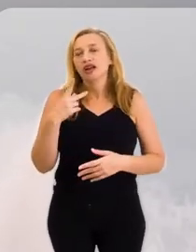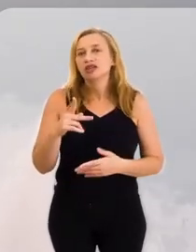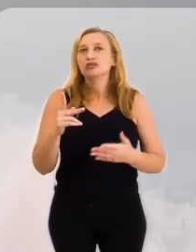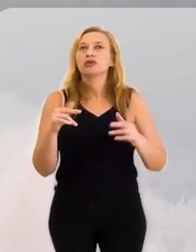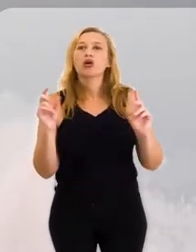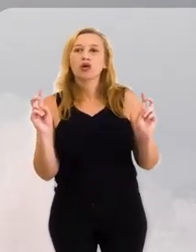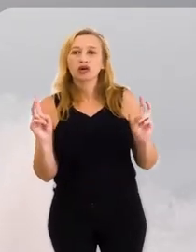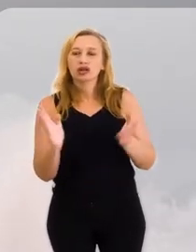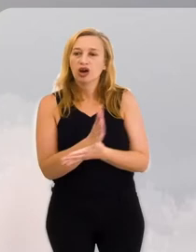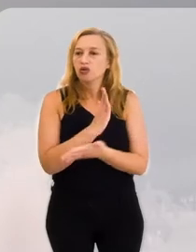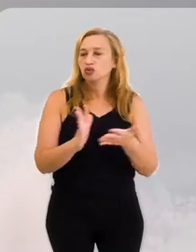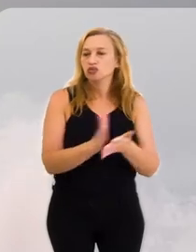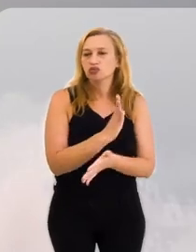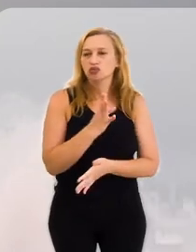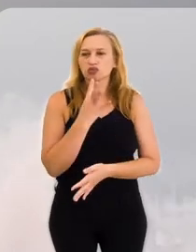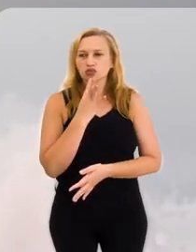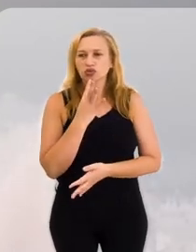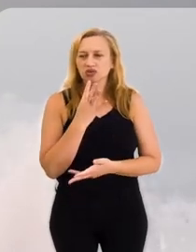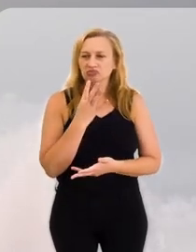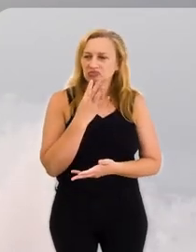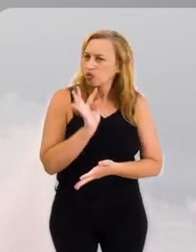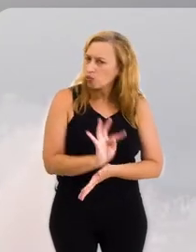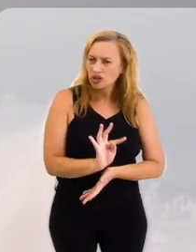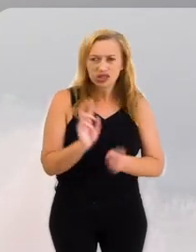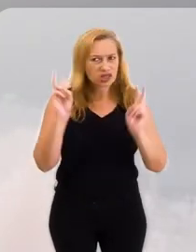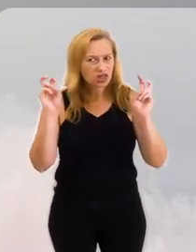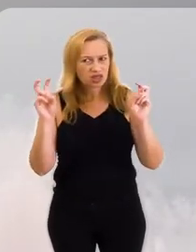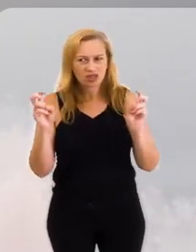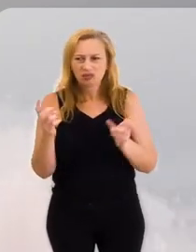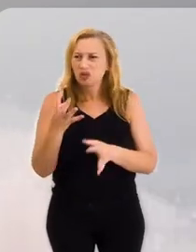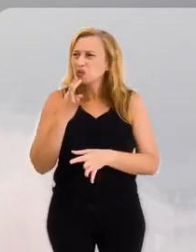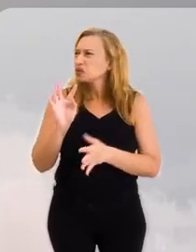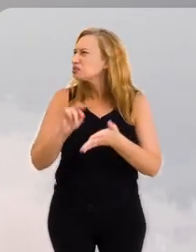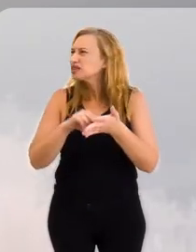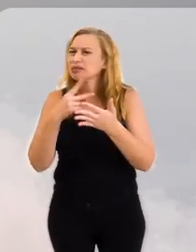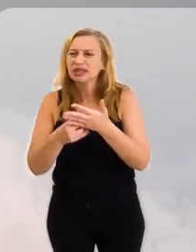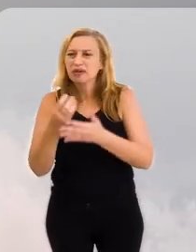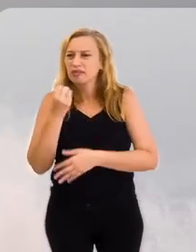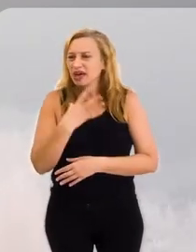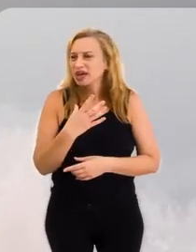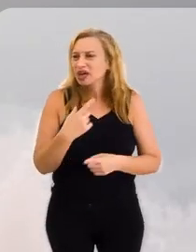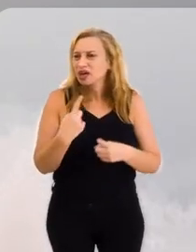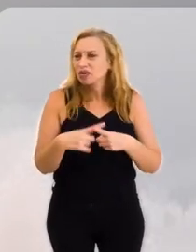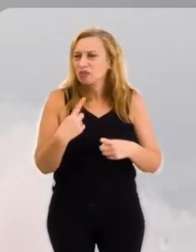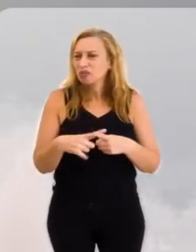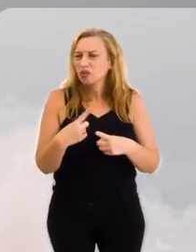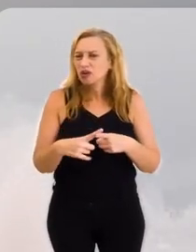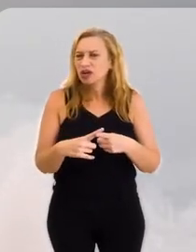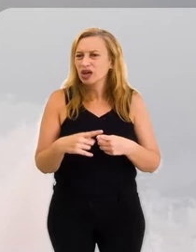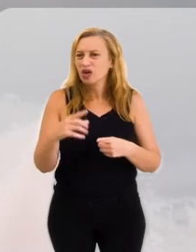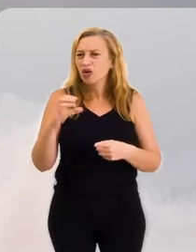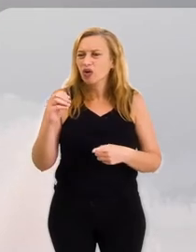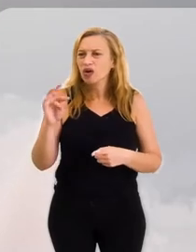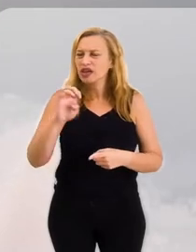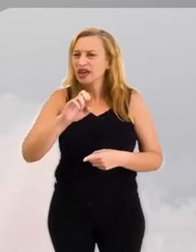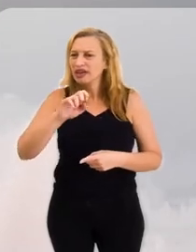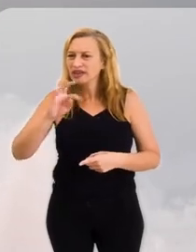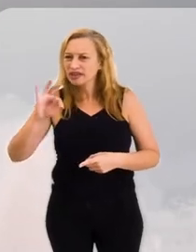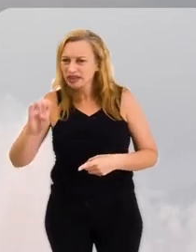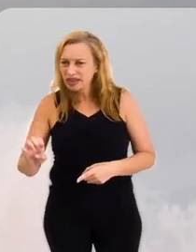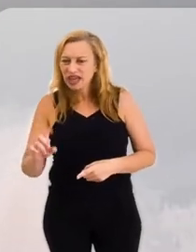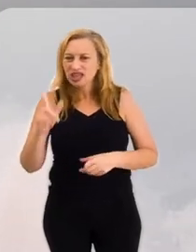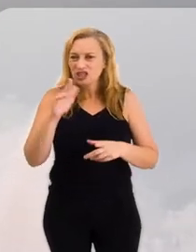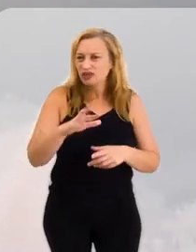luz sobre certas coisas que às vezes a gente não conhece às vezes quando conhece não ficava interpretar muito bem porque a linguagem do oriente muito